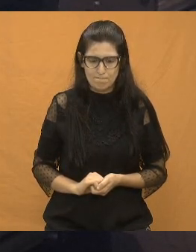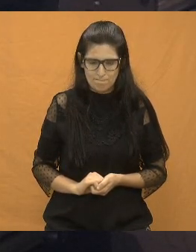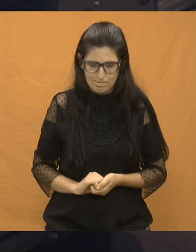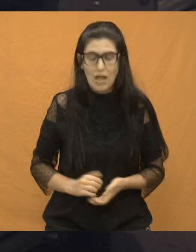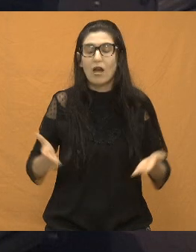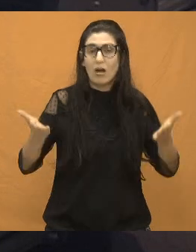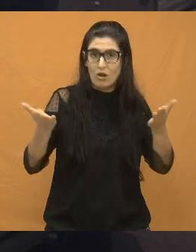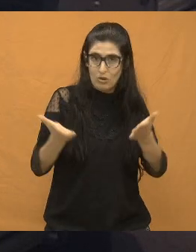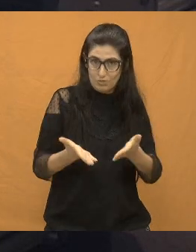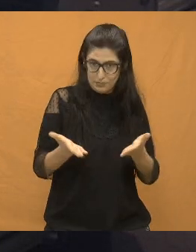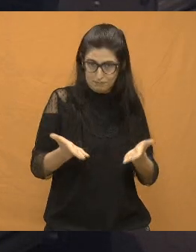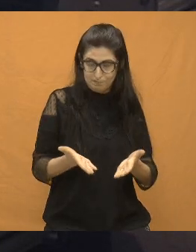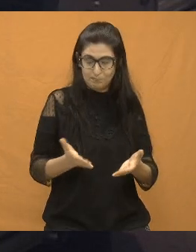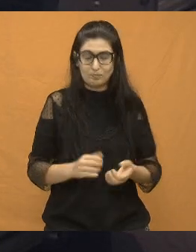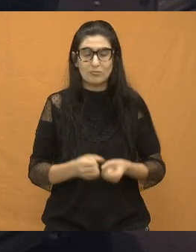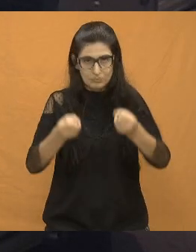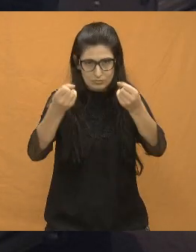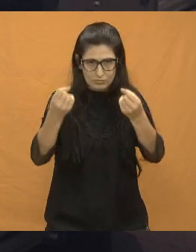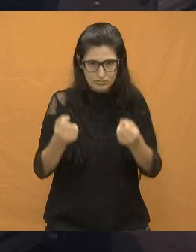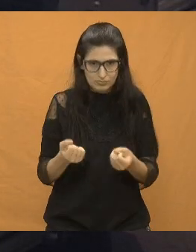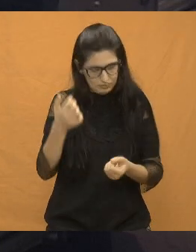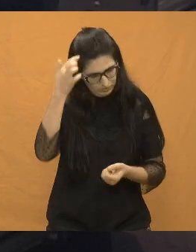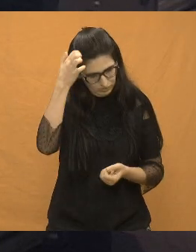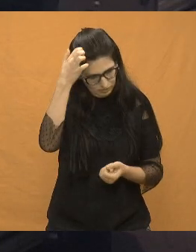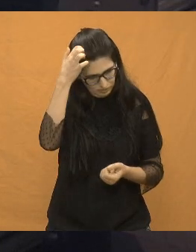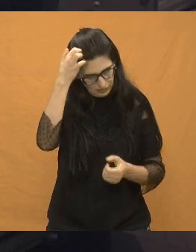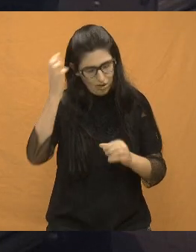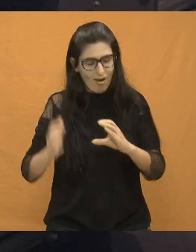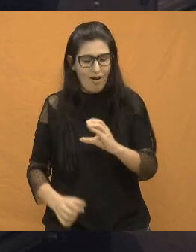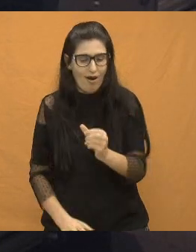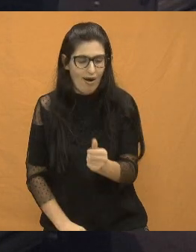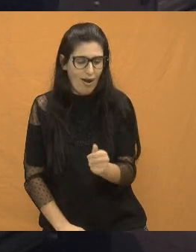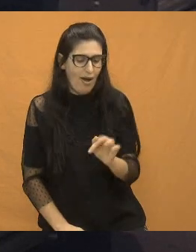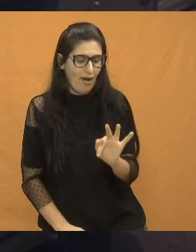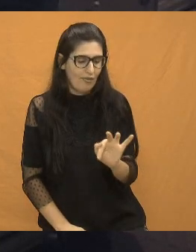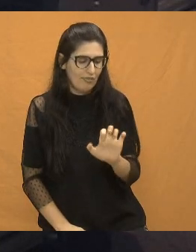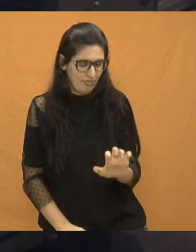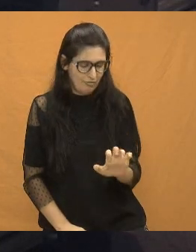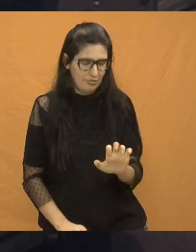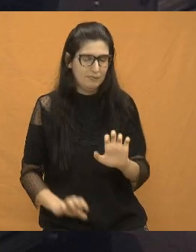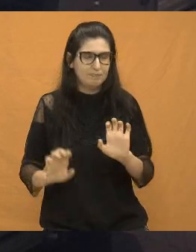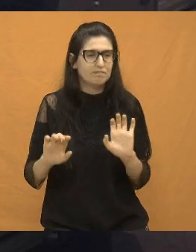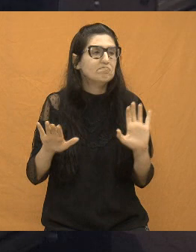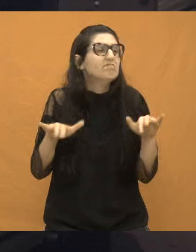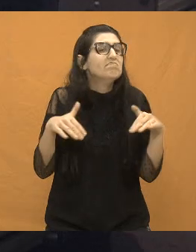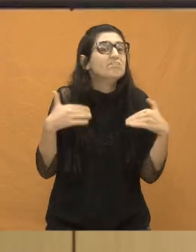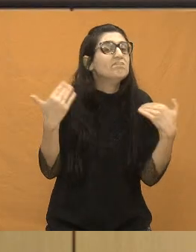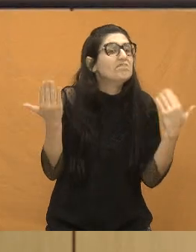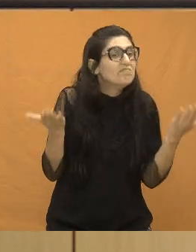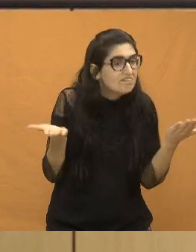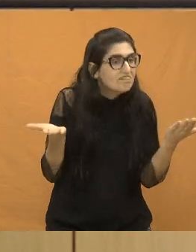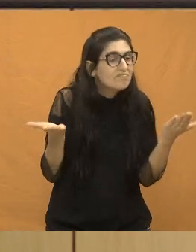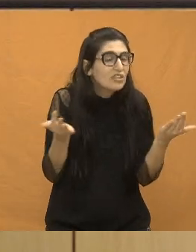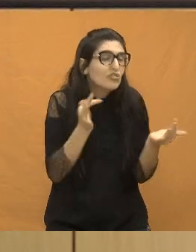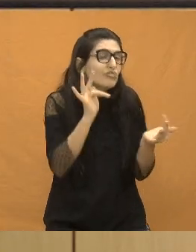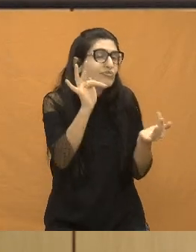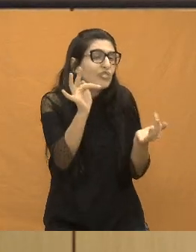Com relação ao CAF, alguma expectativa?